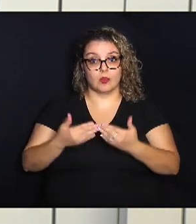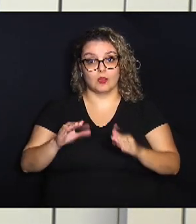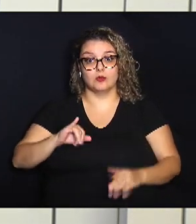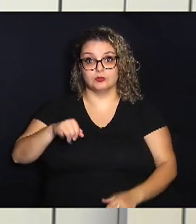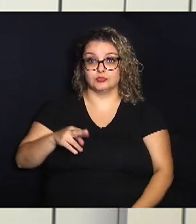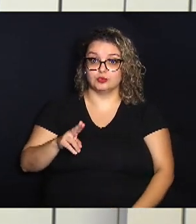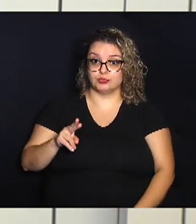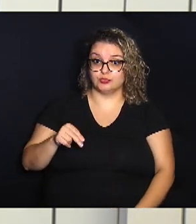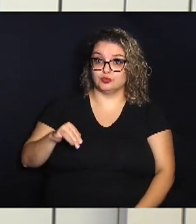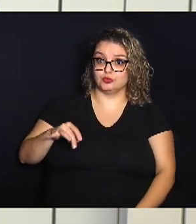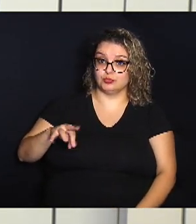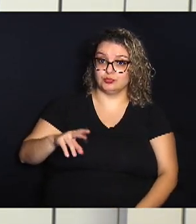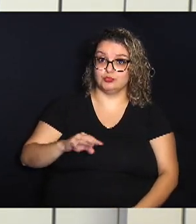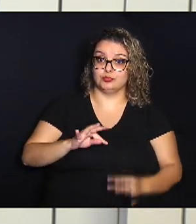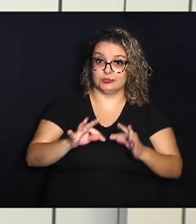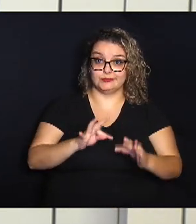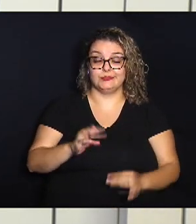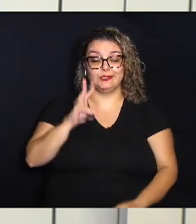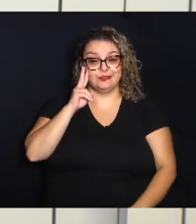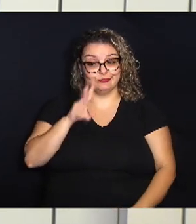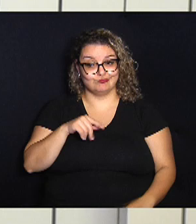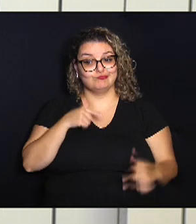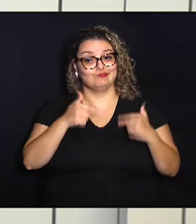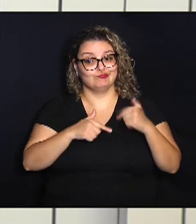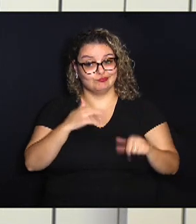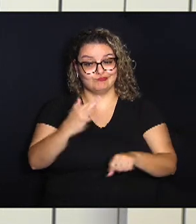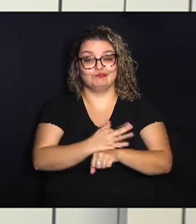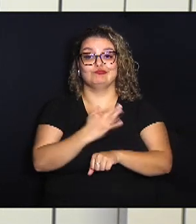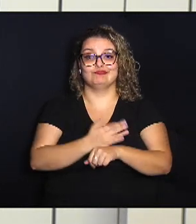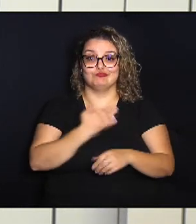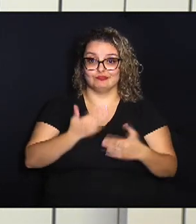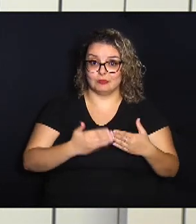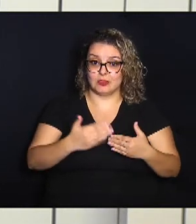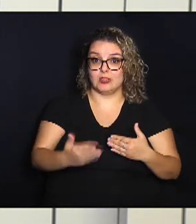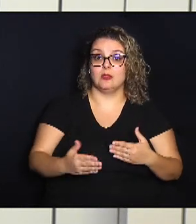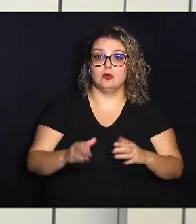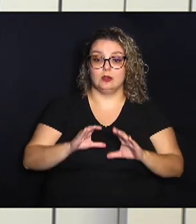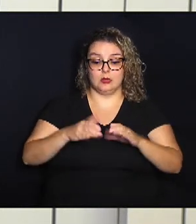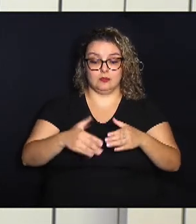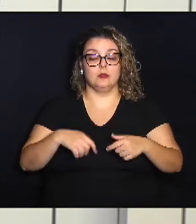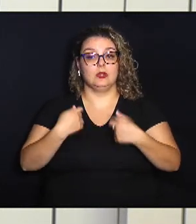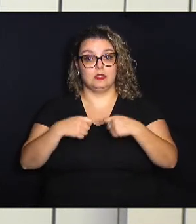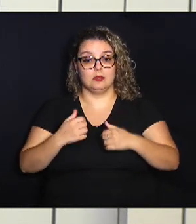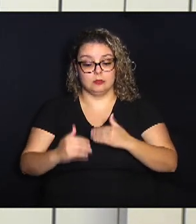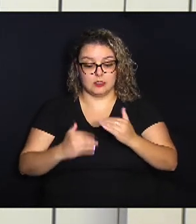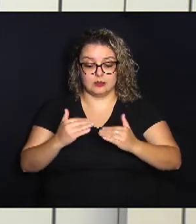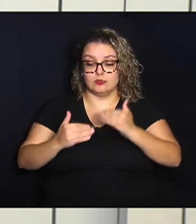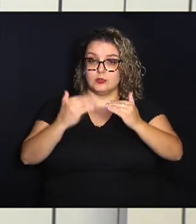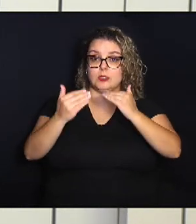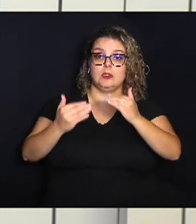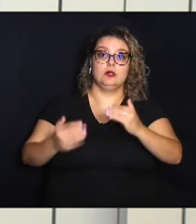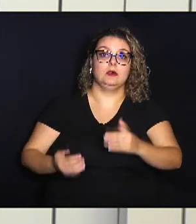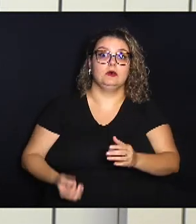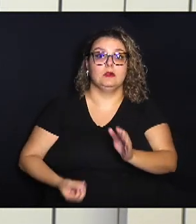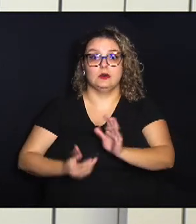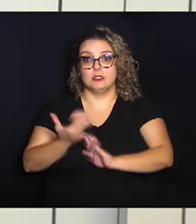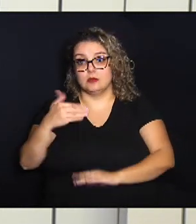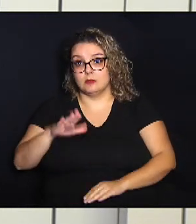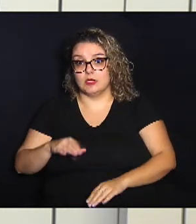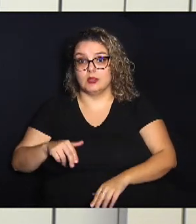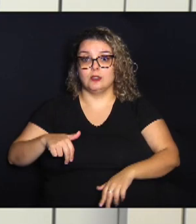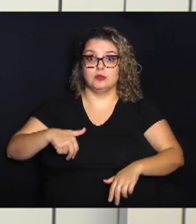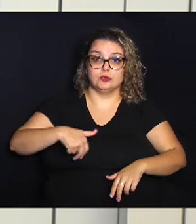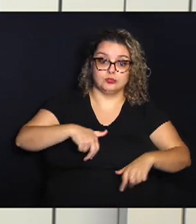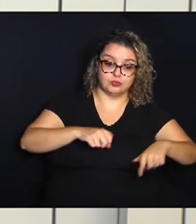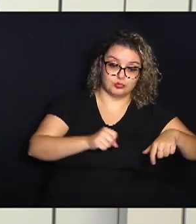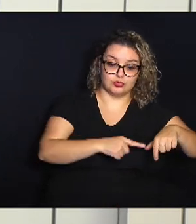Rocha, que já viu que vai ter muito trabalho pela frente. A equipe precisa evoluir, criar mais, chutar mais a gol,